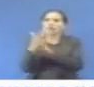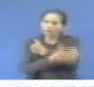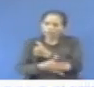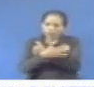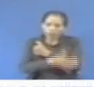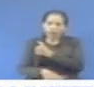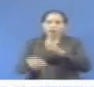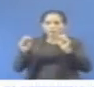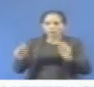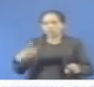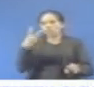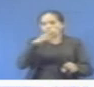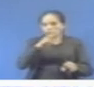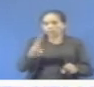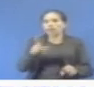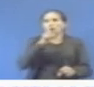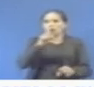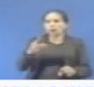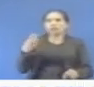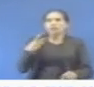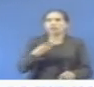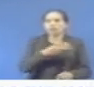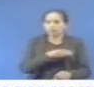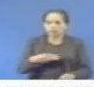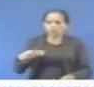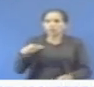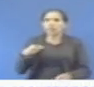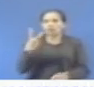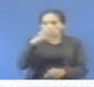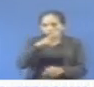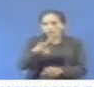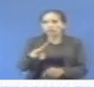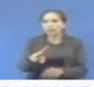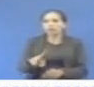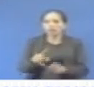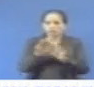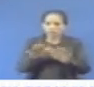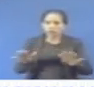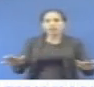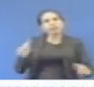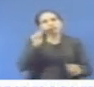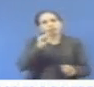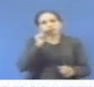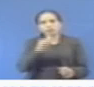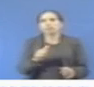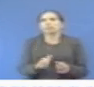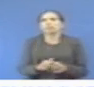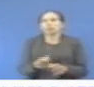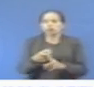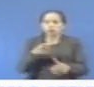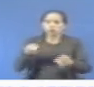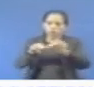hu de realidade amnia liu amnia menina sira na bem mai husi